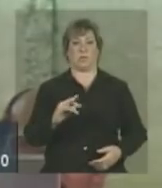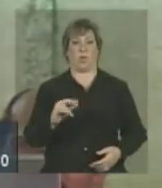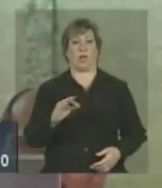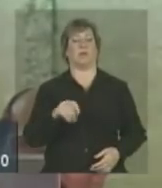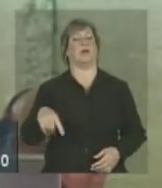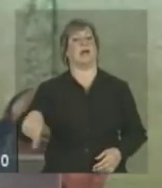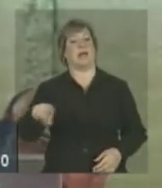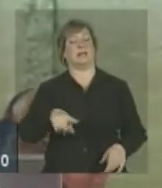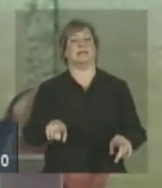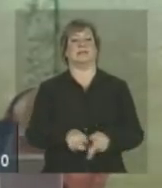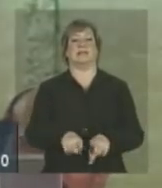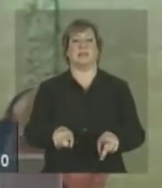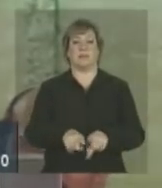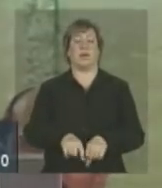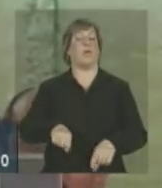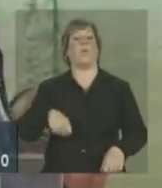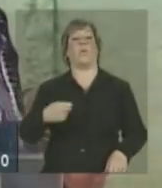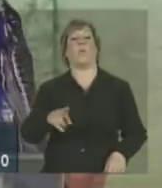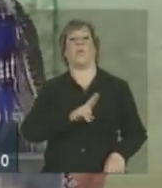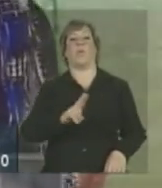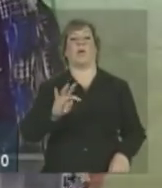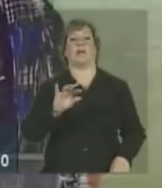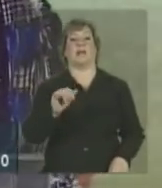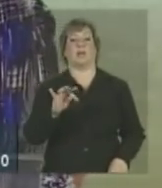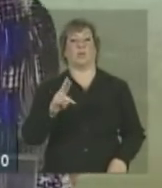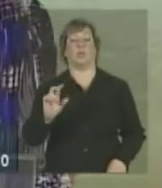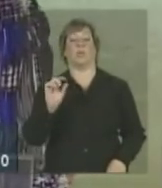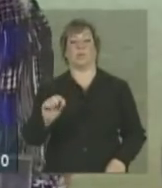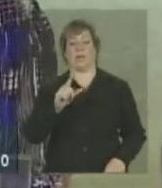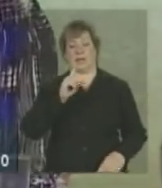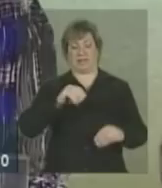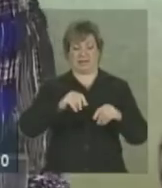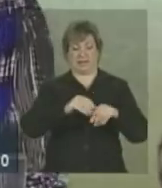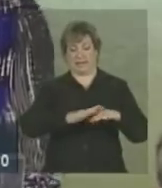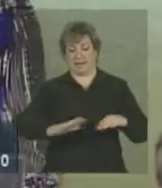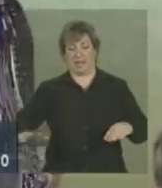tatus. Tatus da terra e tatus do mar.